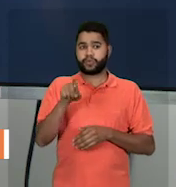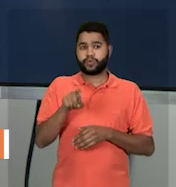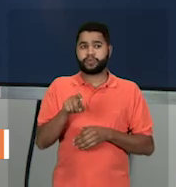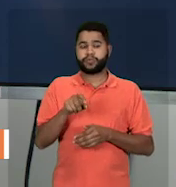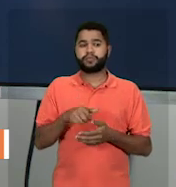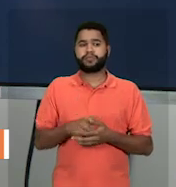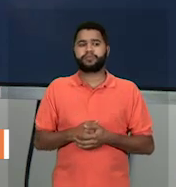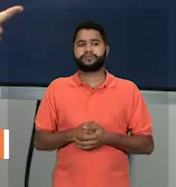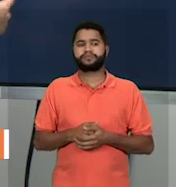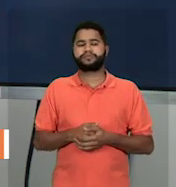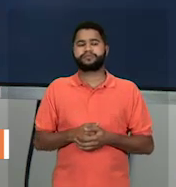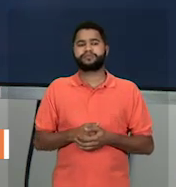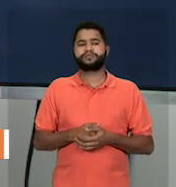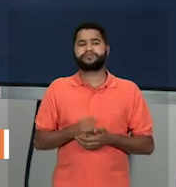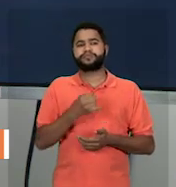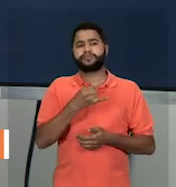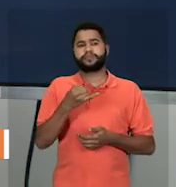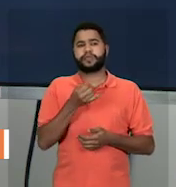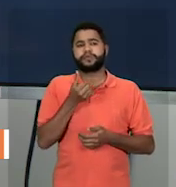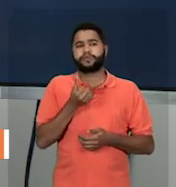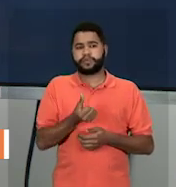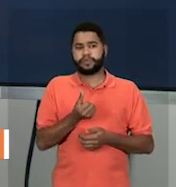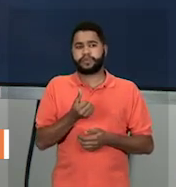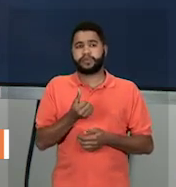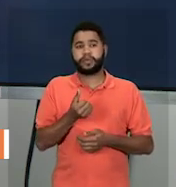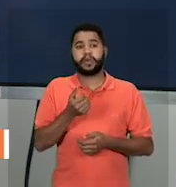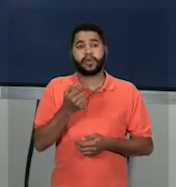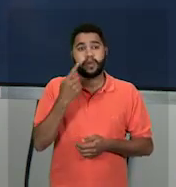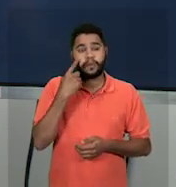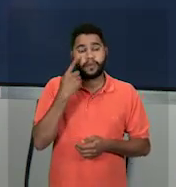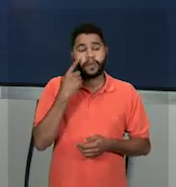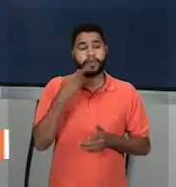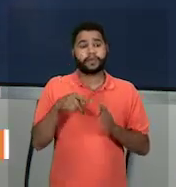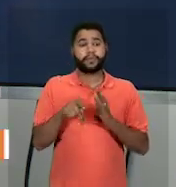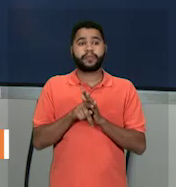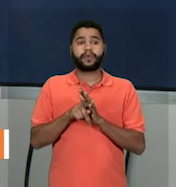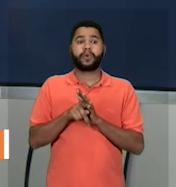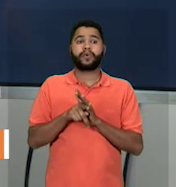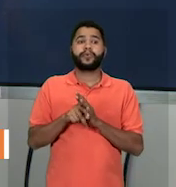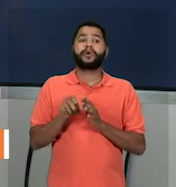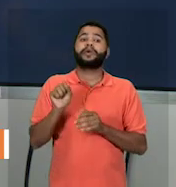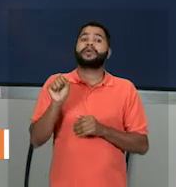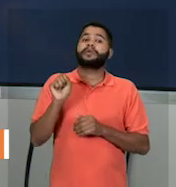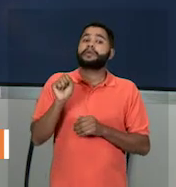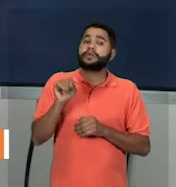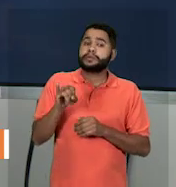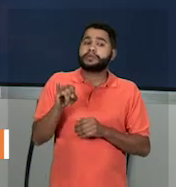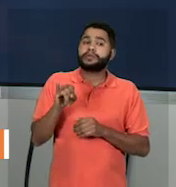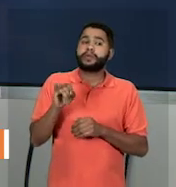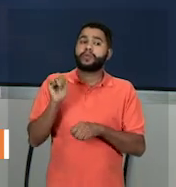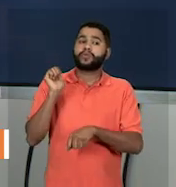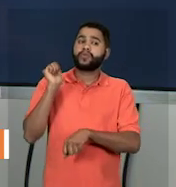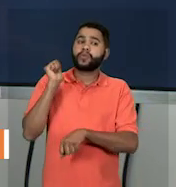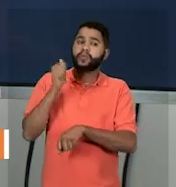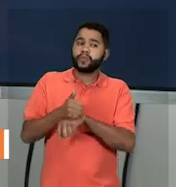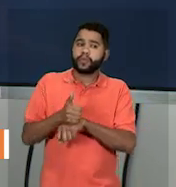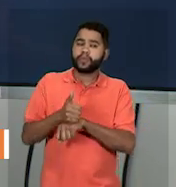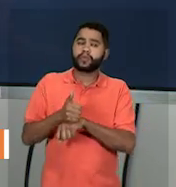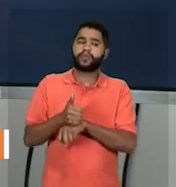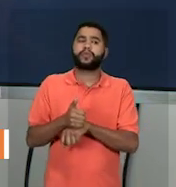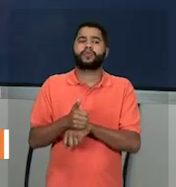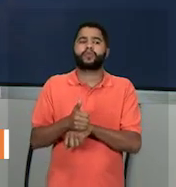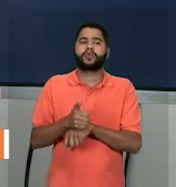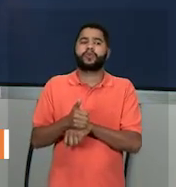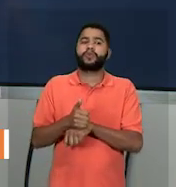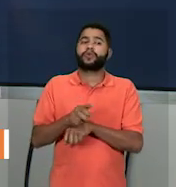dado né esse valor que é o menos seis que eu tenho que verificar se a raiz e sim ao substituir ou menos seis no